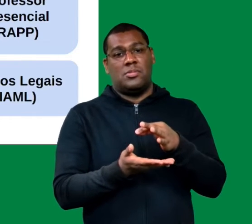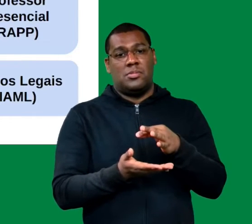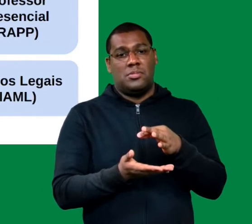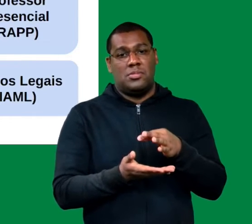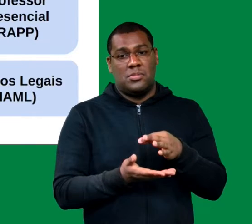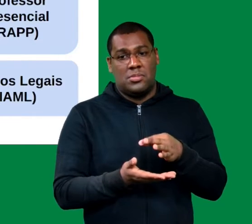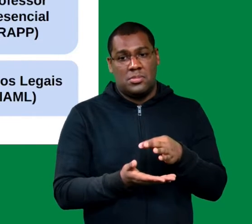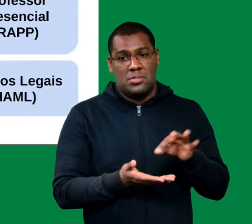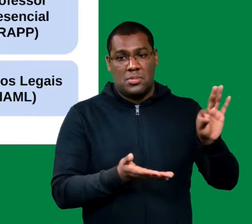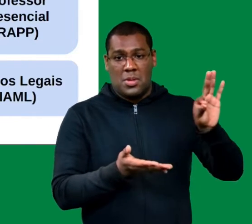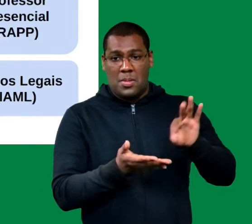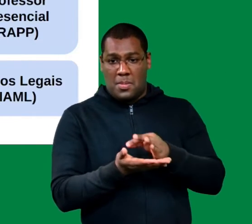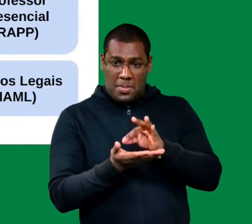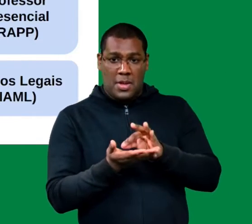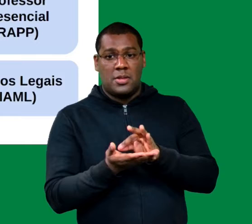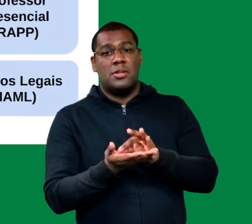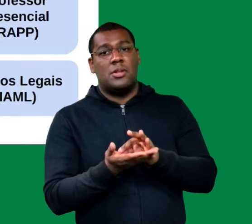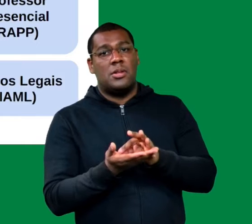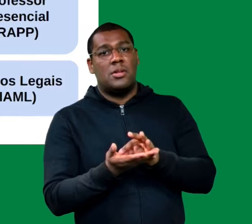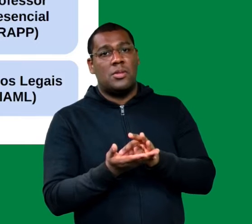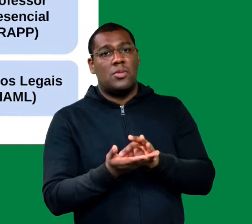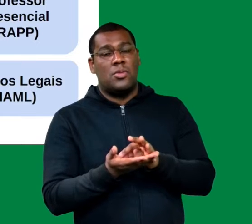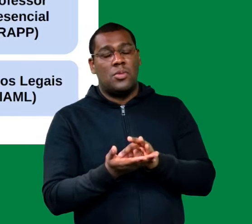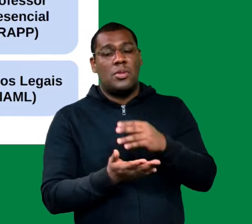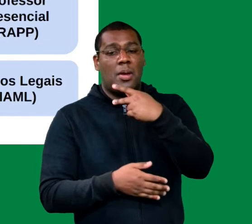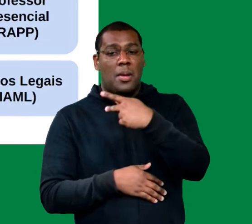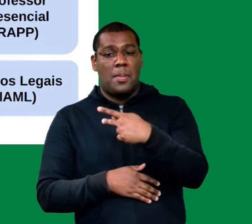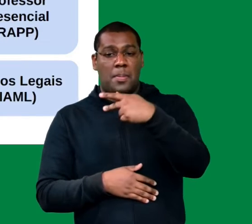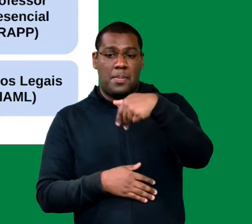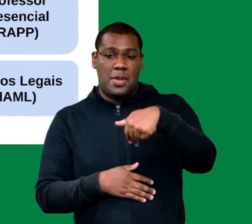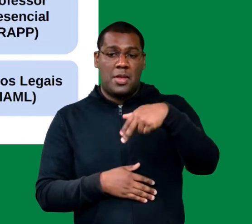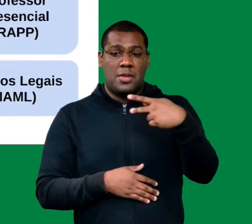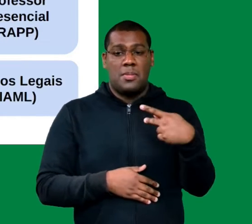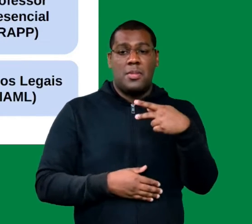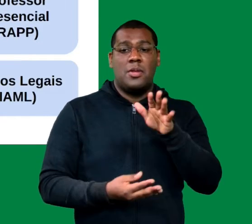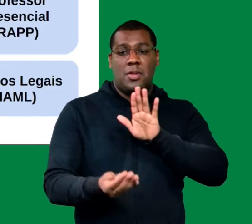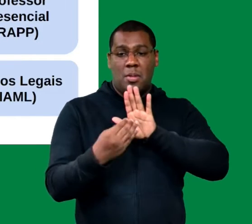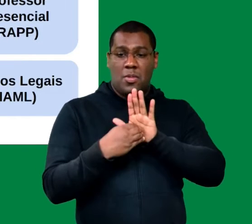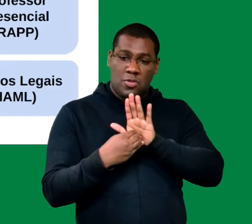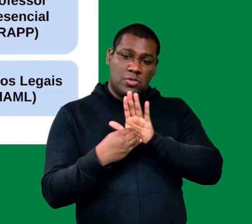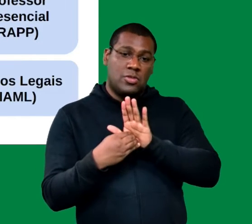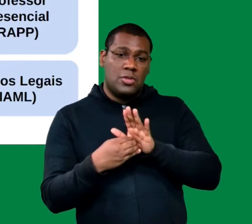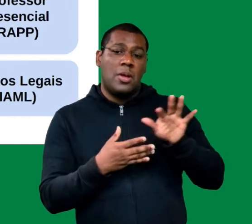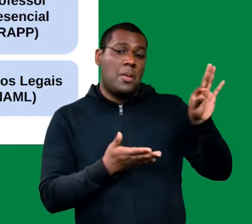com matrícula equivalente lá da PNP, tá? Matrícula equivalente tem uma